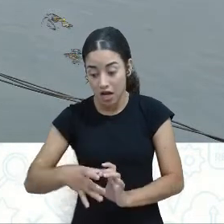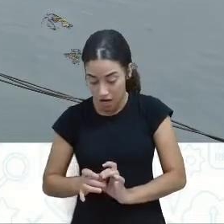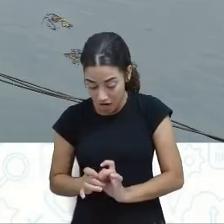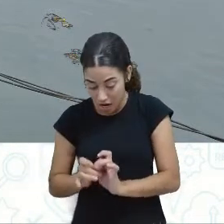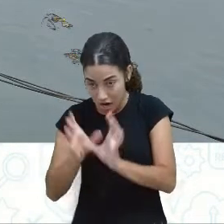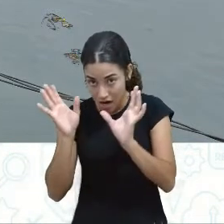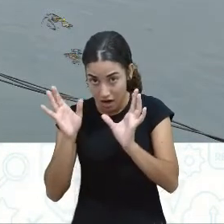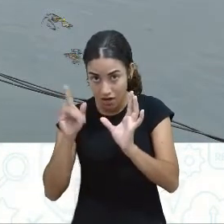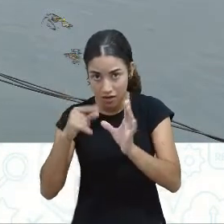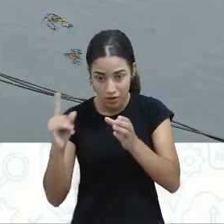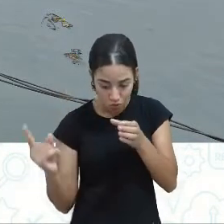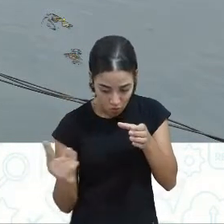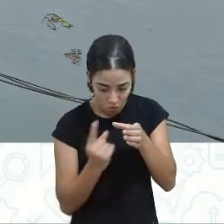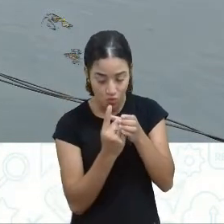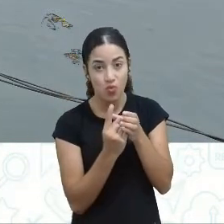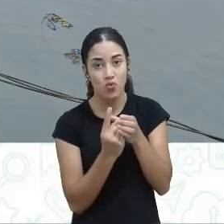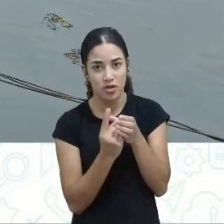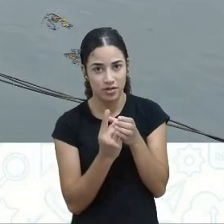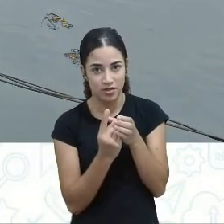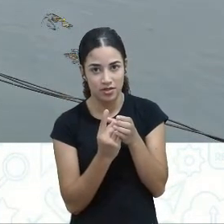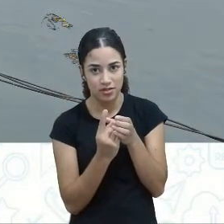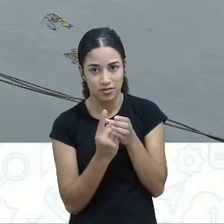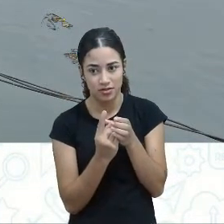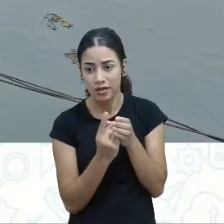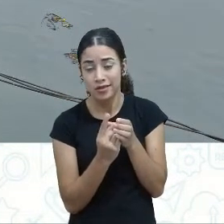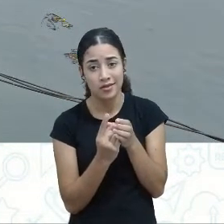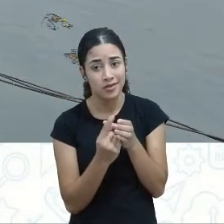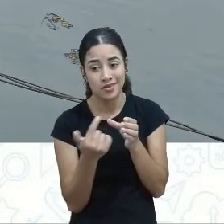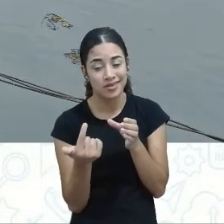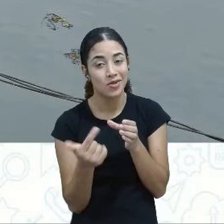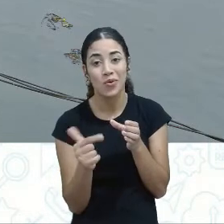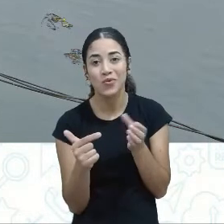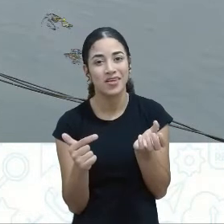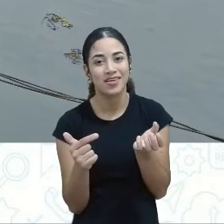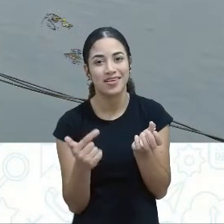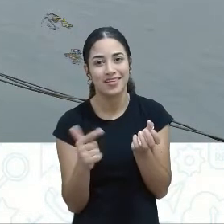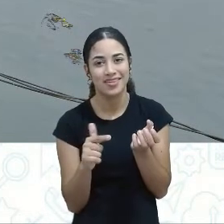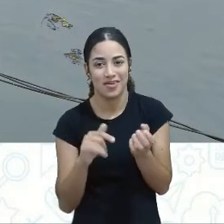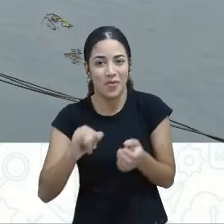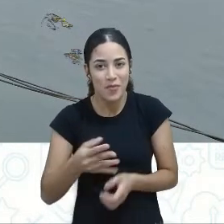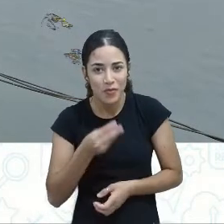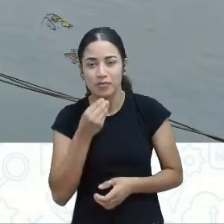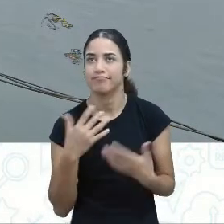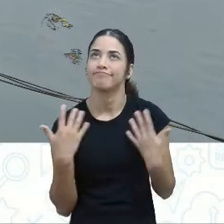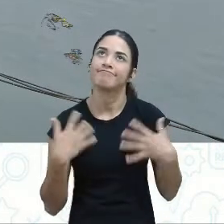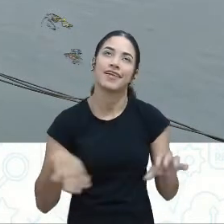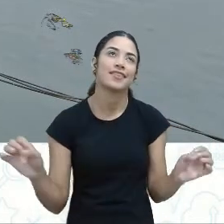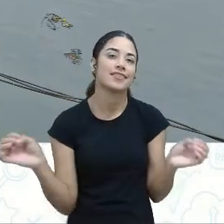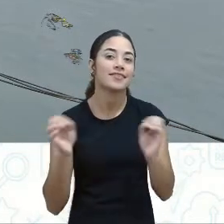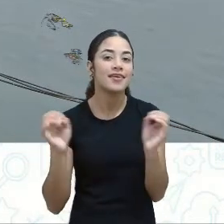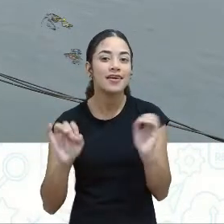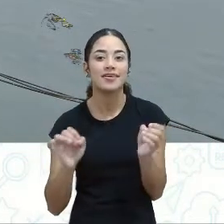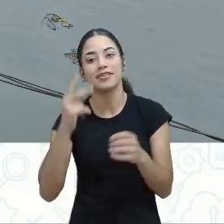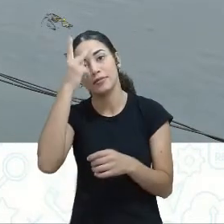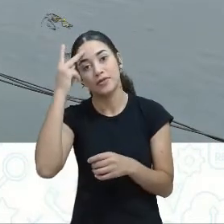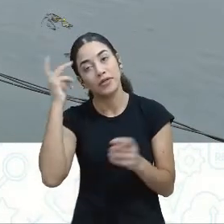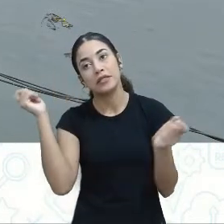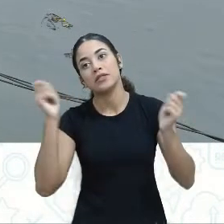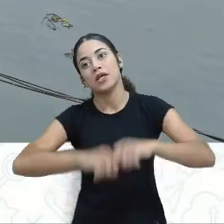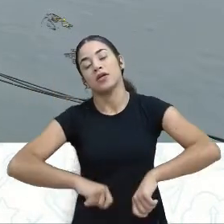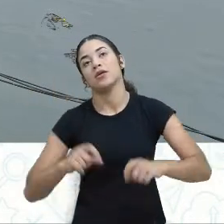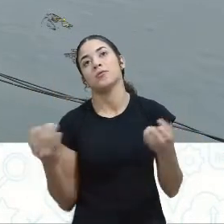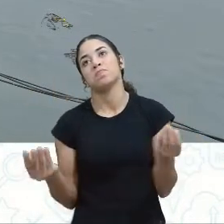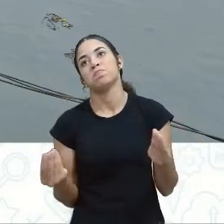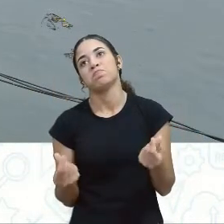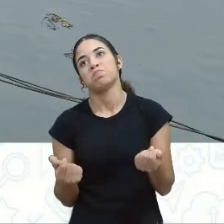né? Não deram oportunidade para que essas pessoas pudessem